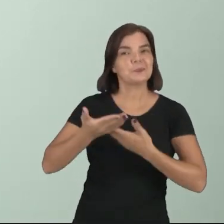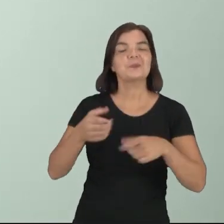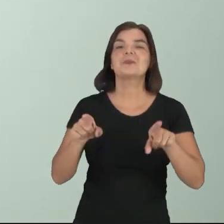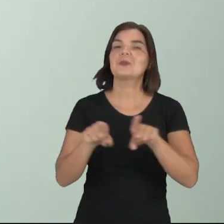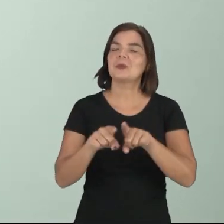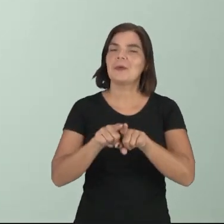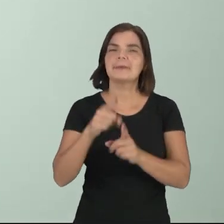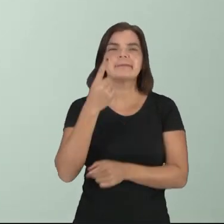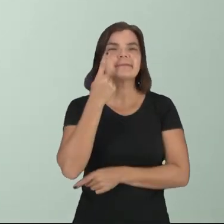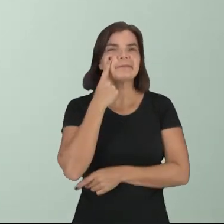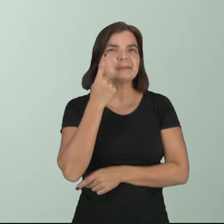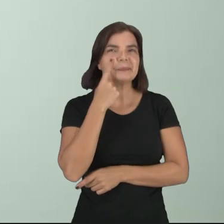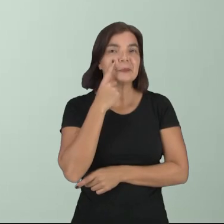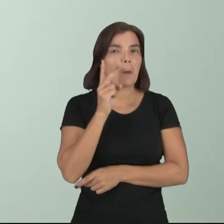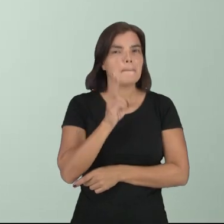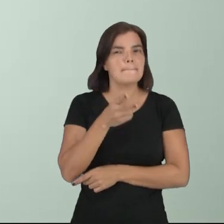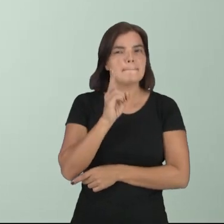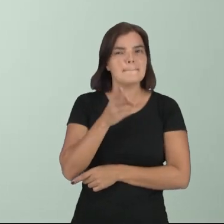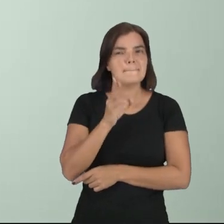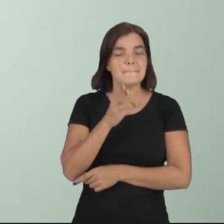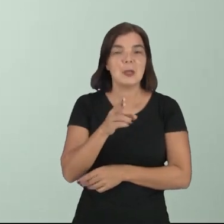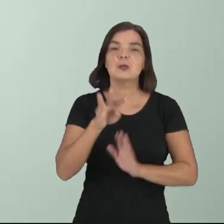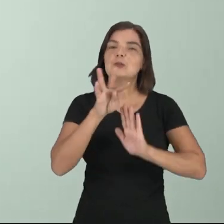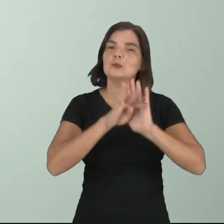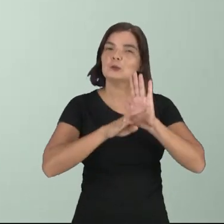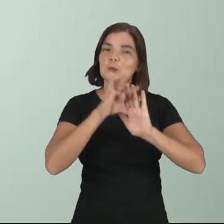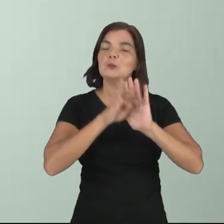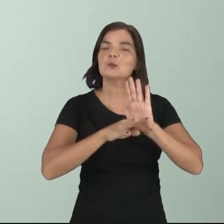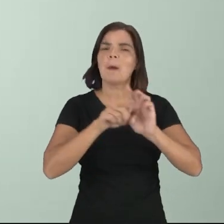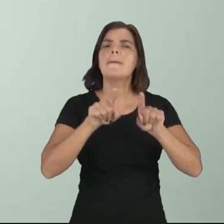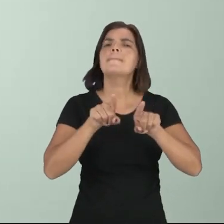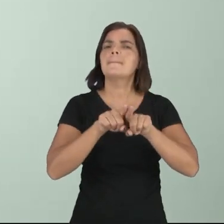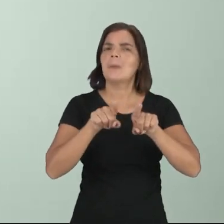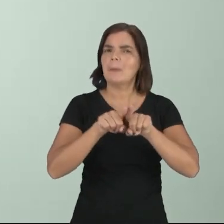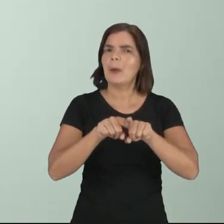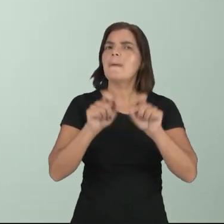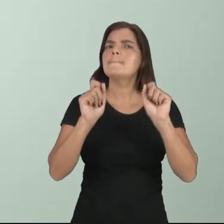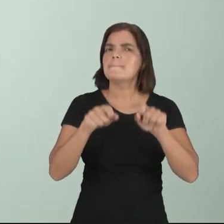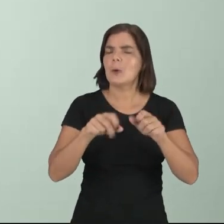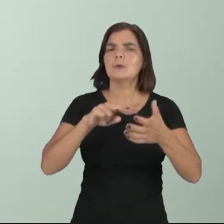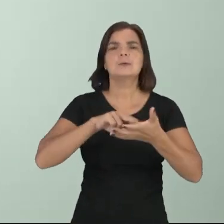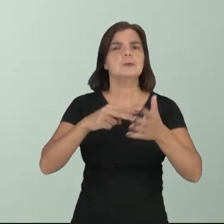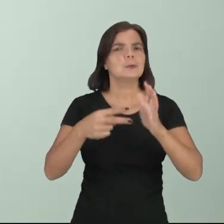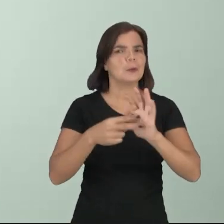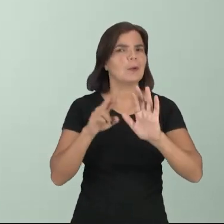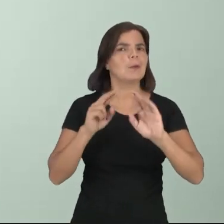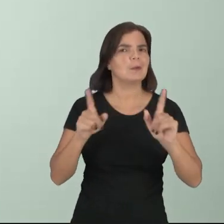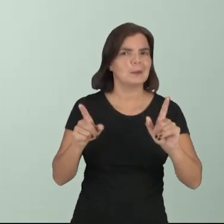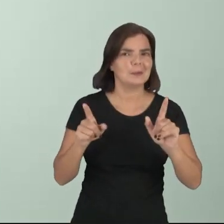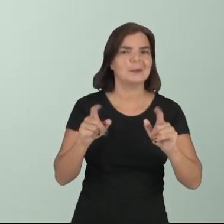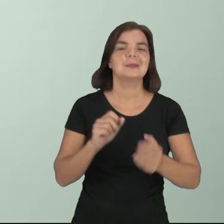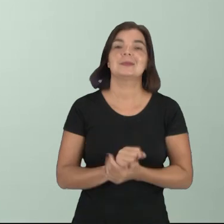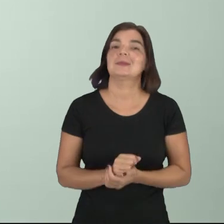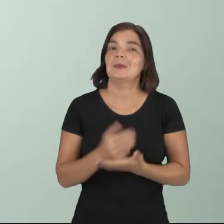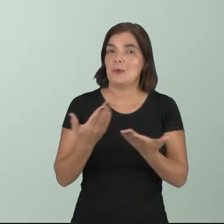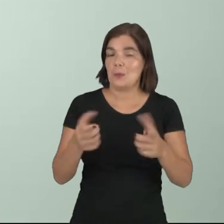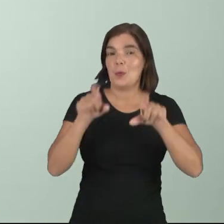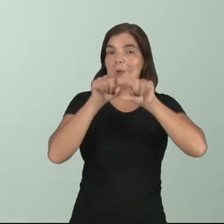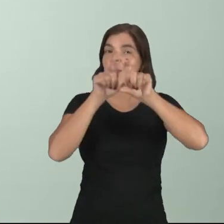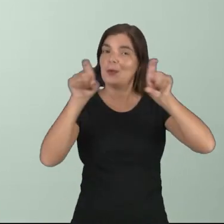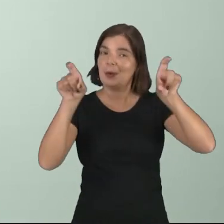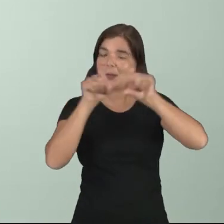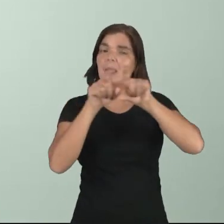o leitor. Observaram que o mesmo gênero textual pode ter intencionalidades diferentes.